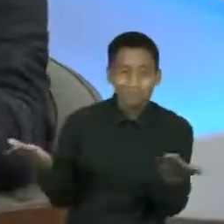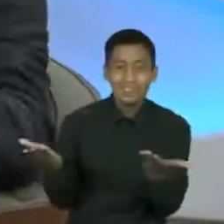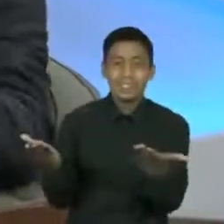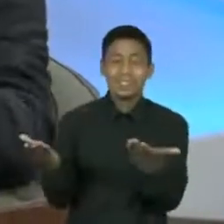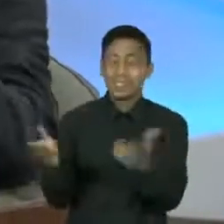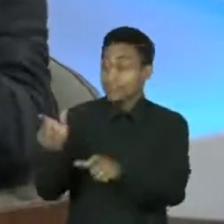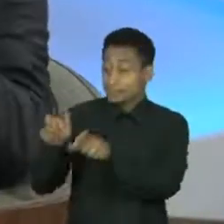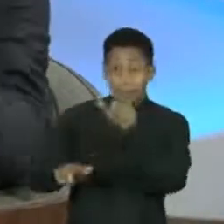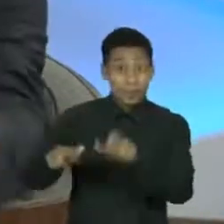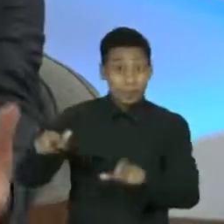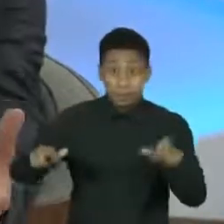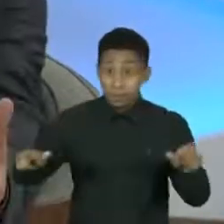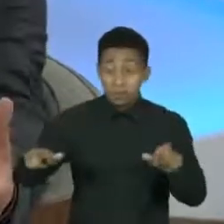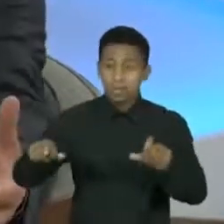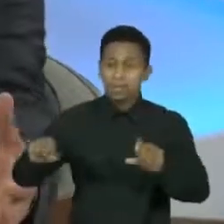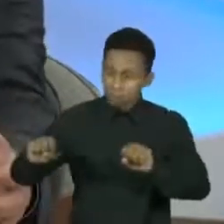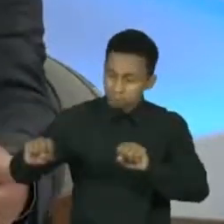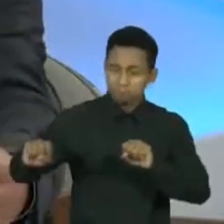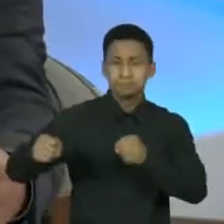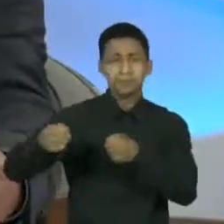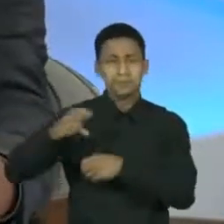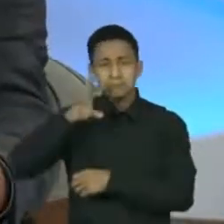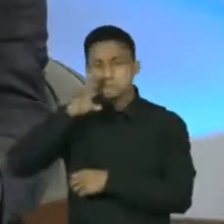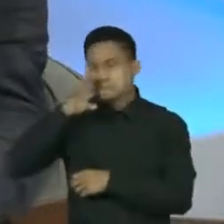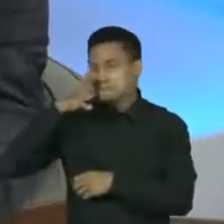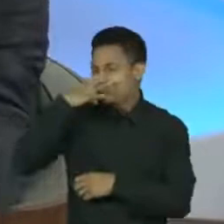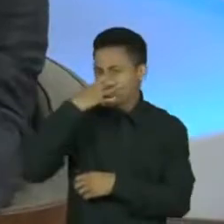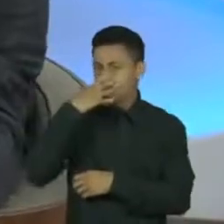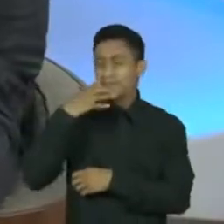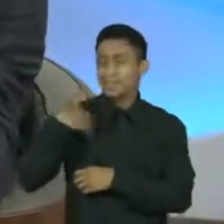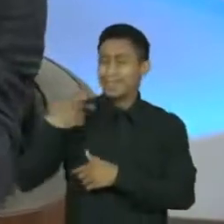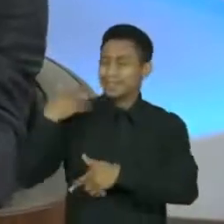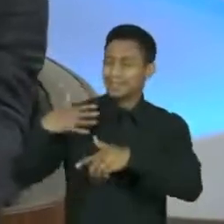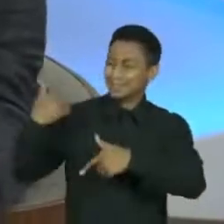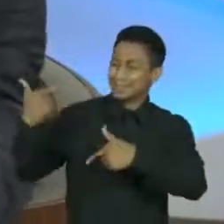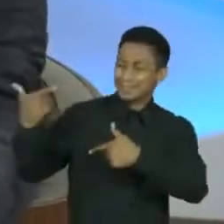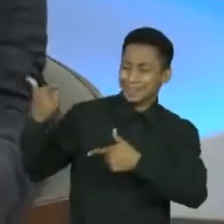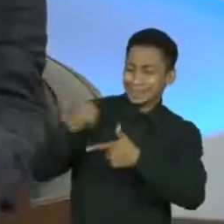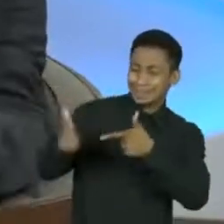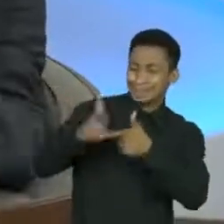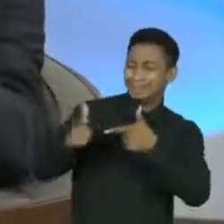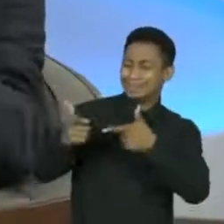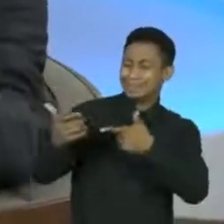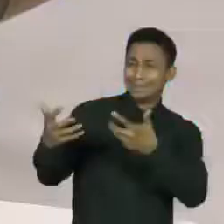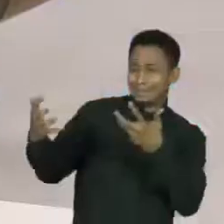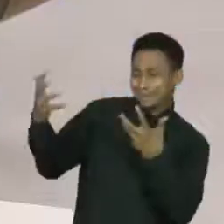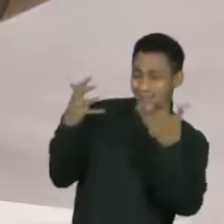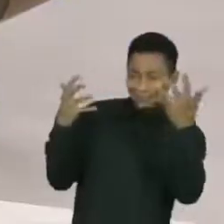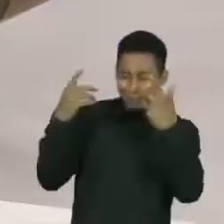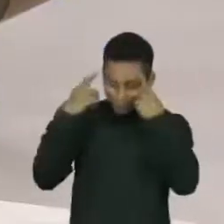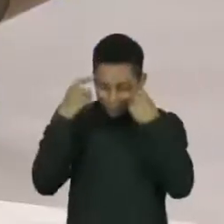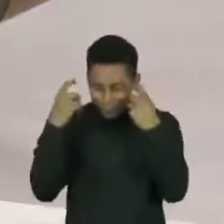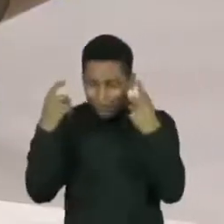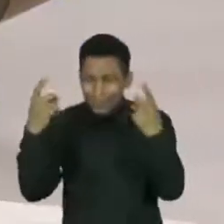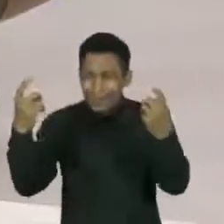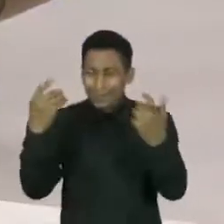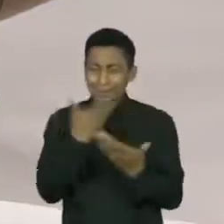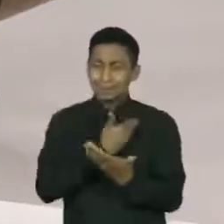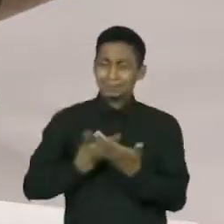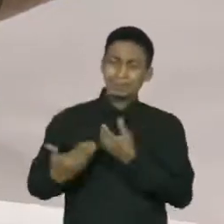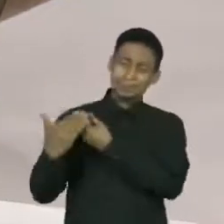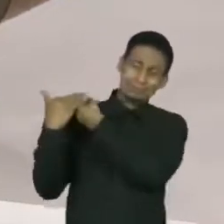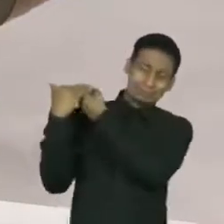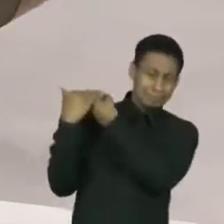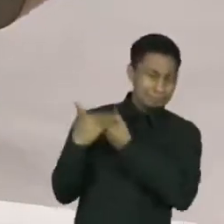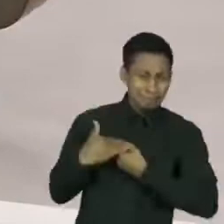permite com que essas pessoas resistam A a tanta há tanta violência né do Estado a